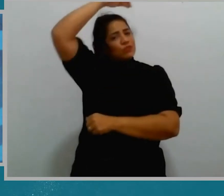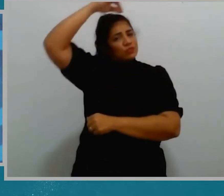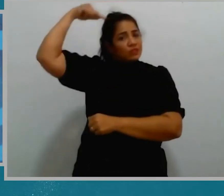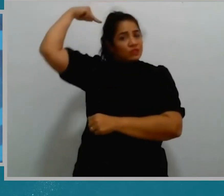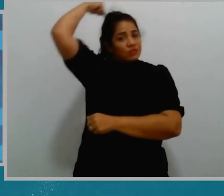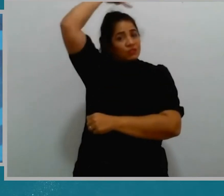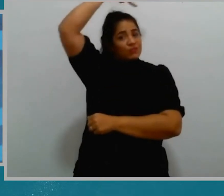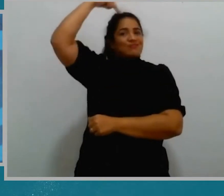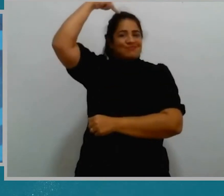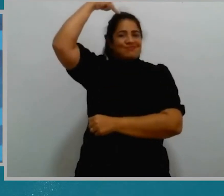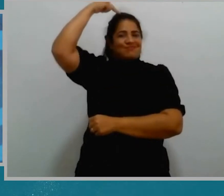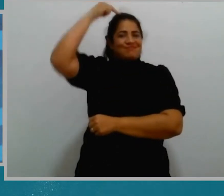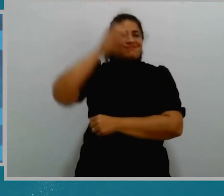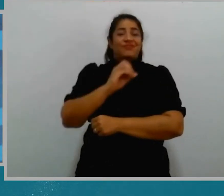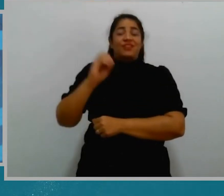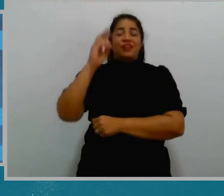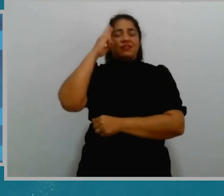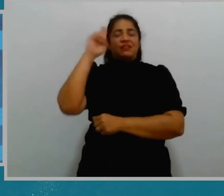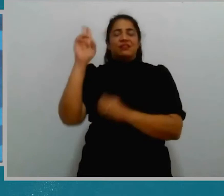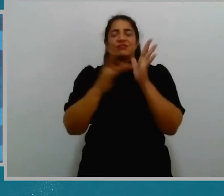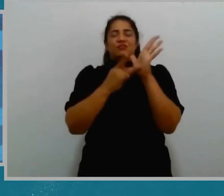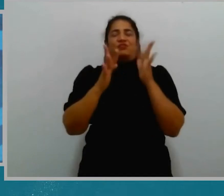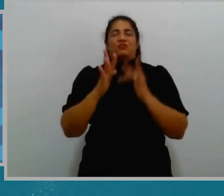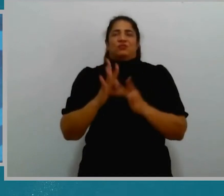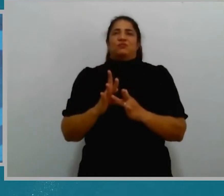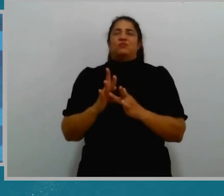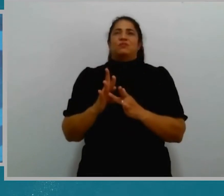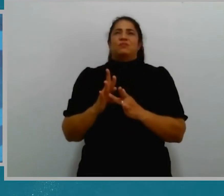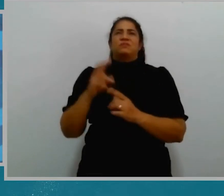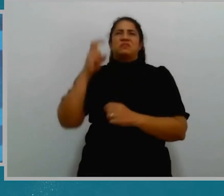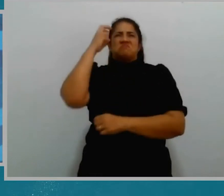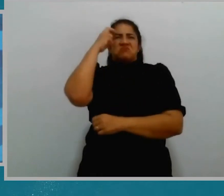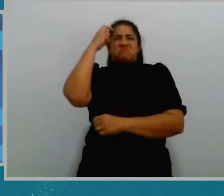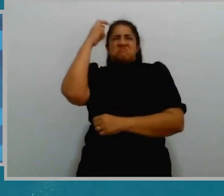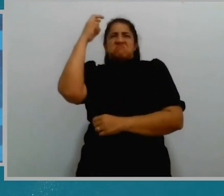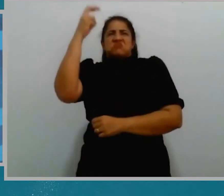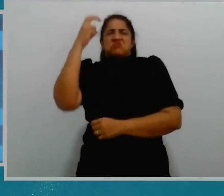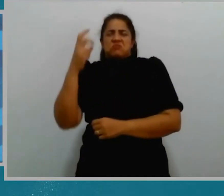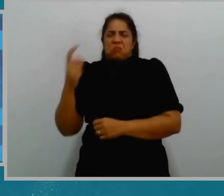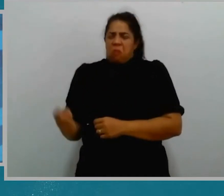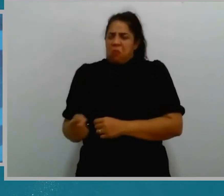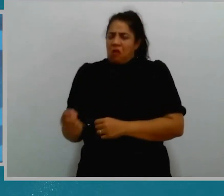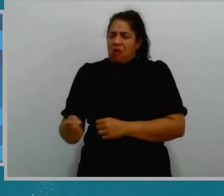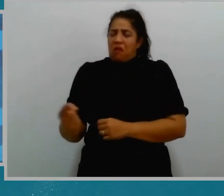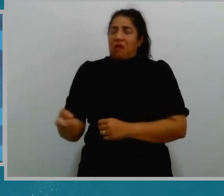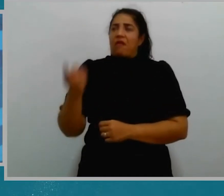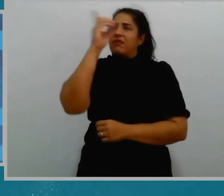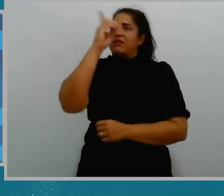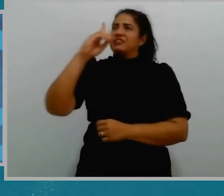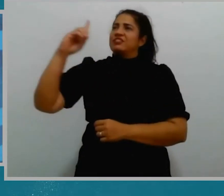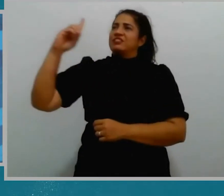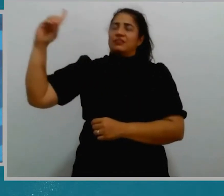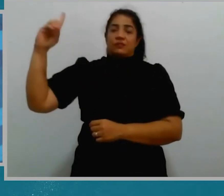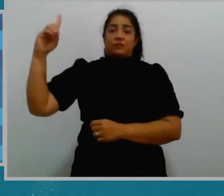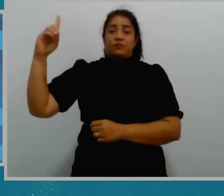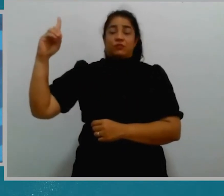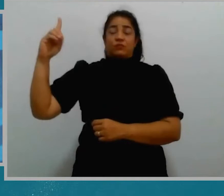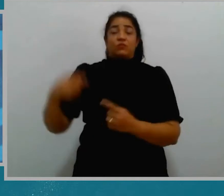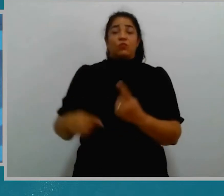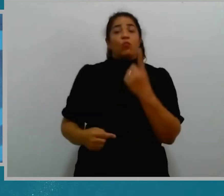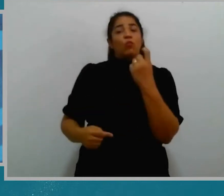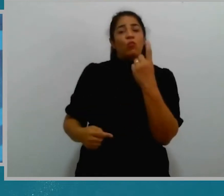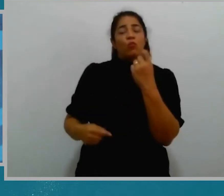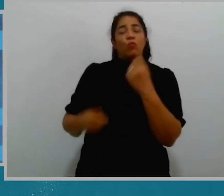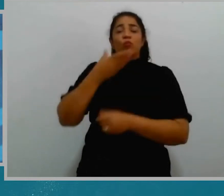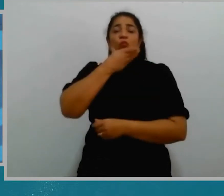pela infinita sabedoria de Deus, Jesus é o único homem que não foi concebido em pecado, pois foi gerado do